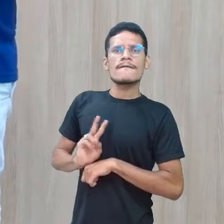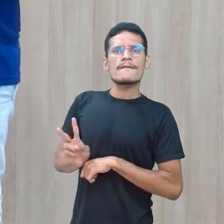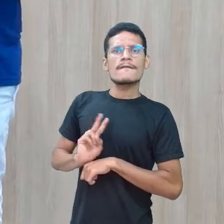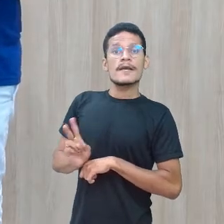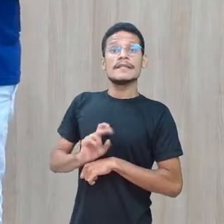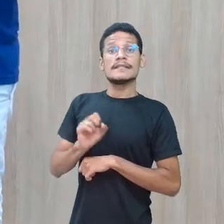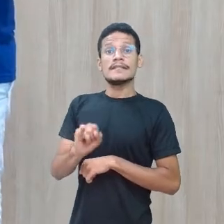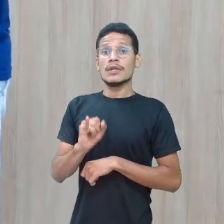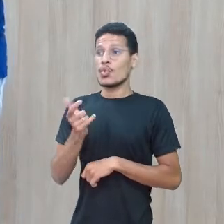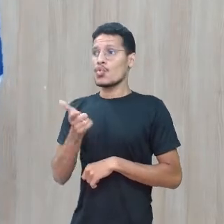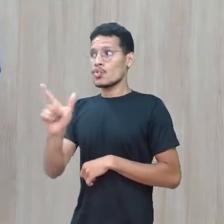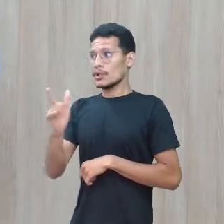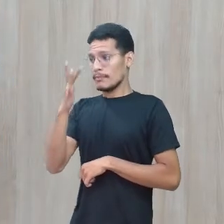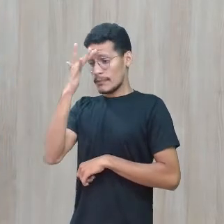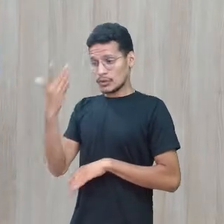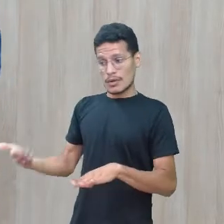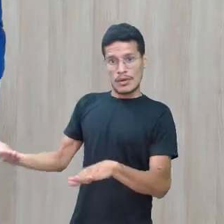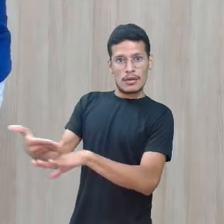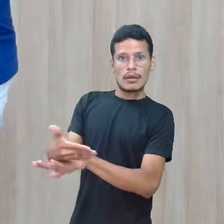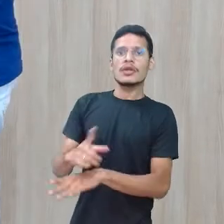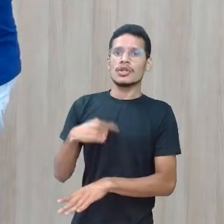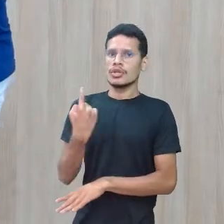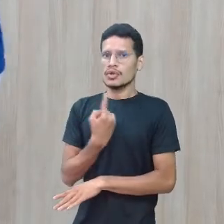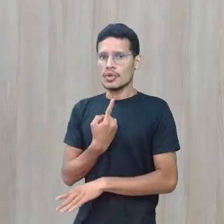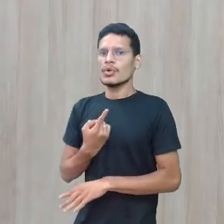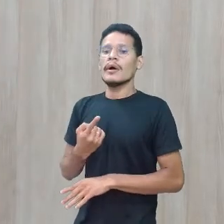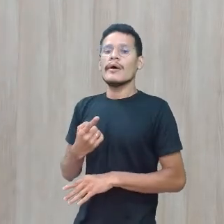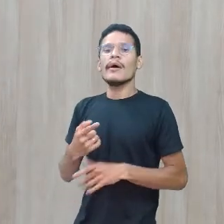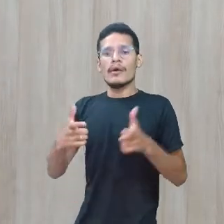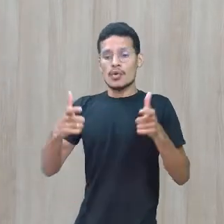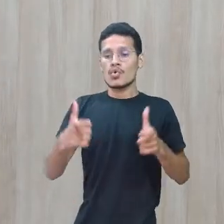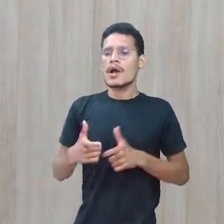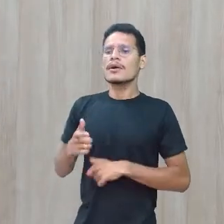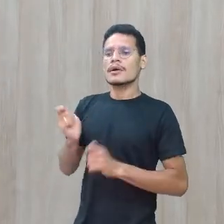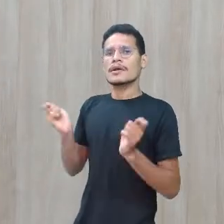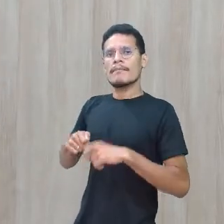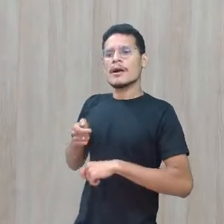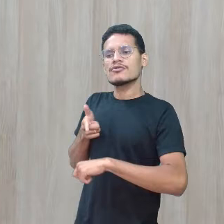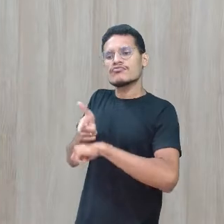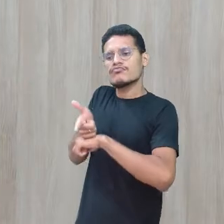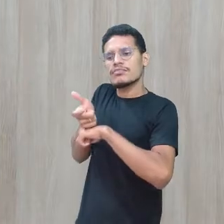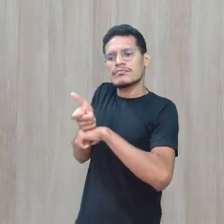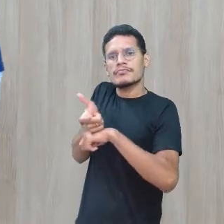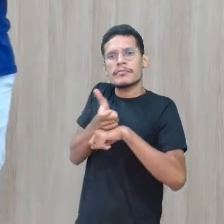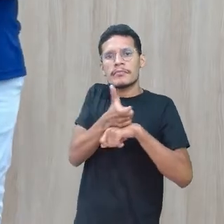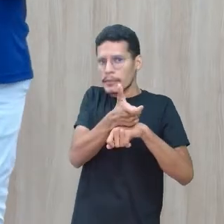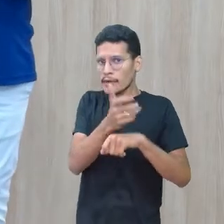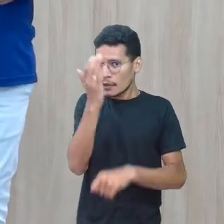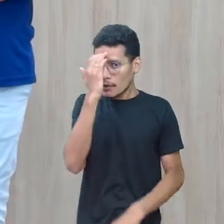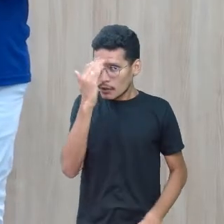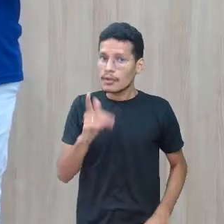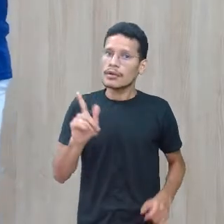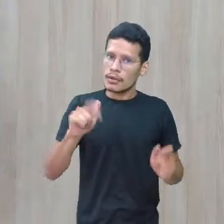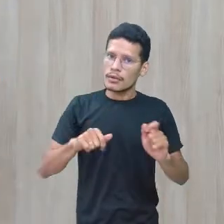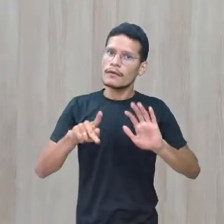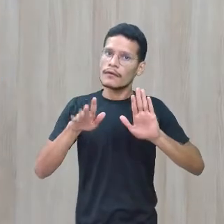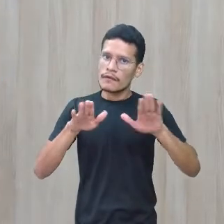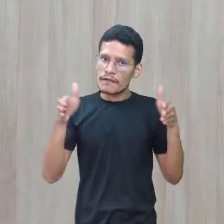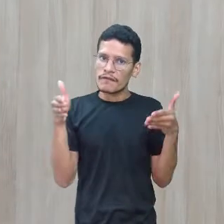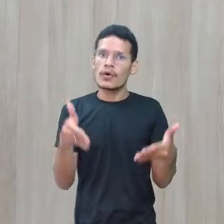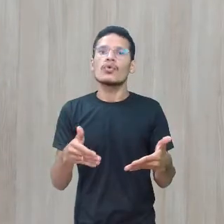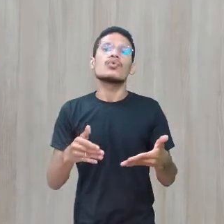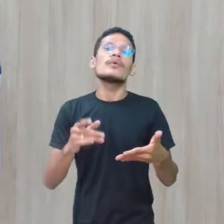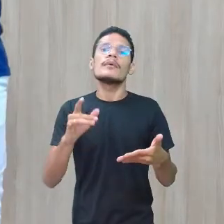de inimigos, né, e poderem contra-atacar. Então ele foi um foco de resistência contra os invasores holandeses. Então foi